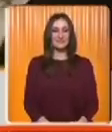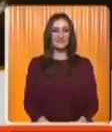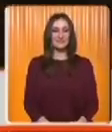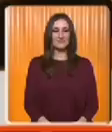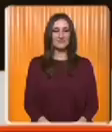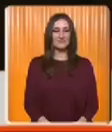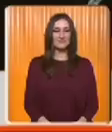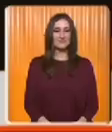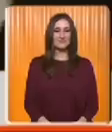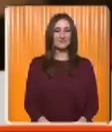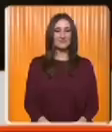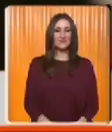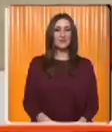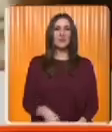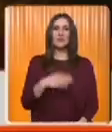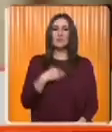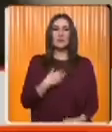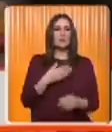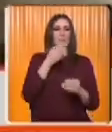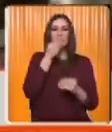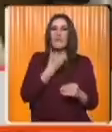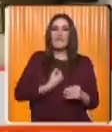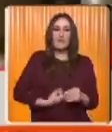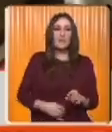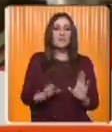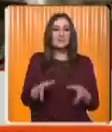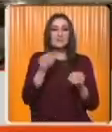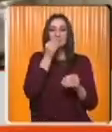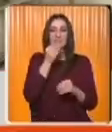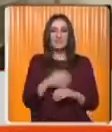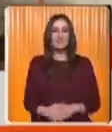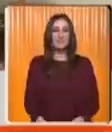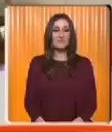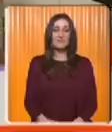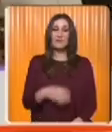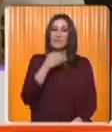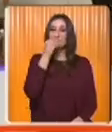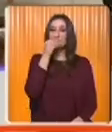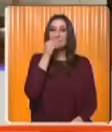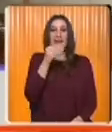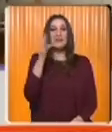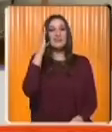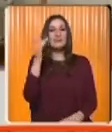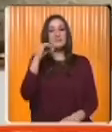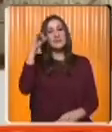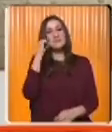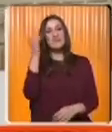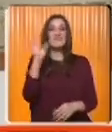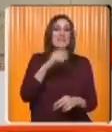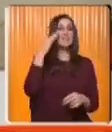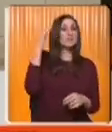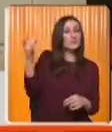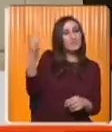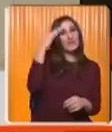Mas eu agora vou ter que... Eu estou tão cheio de fome que vou tirar daqui uma rodela de chouriço. É que eu não almocei para vir a Setúbal.